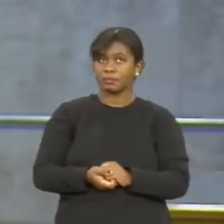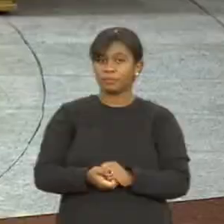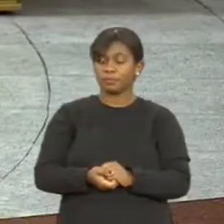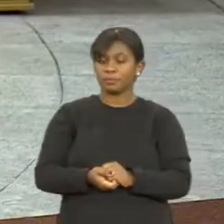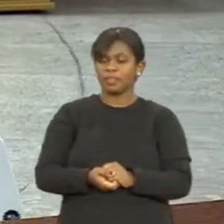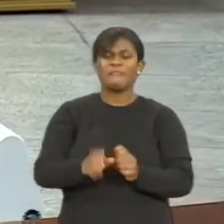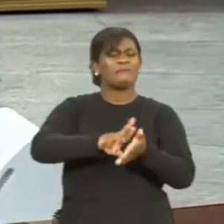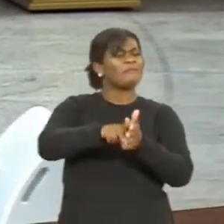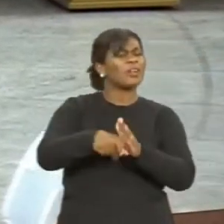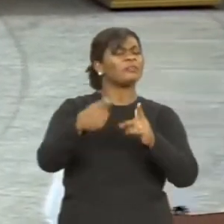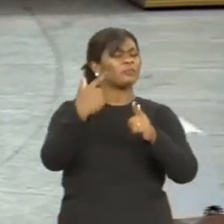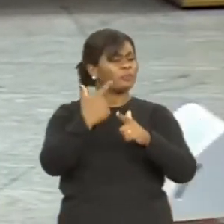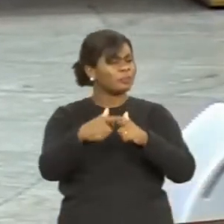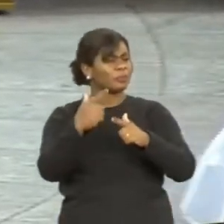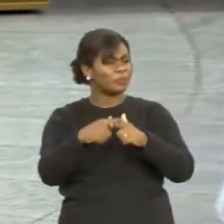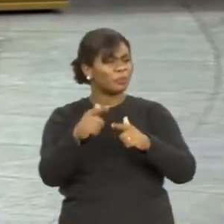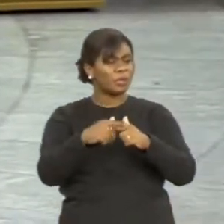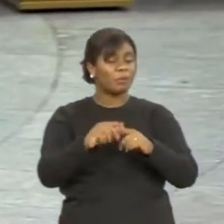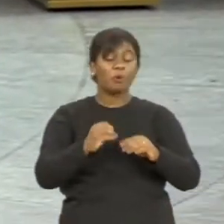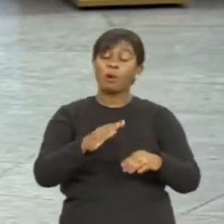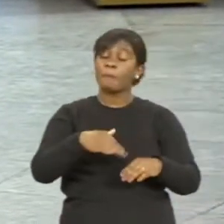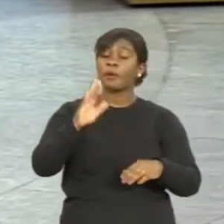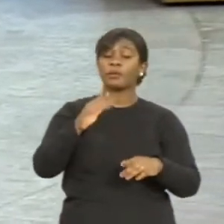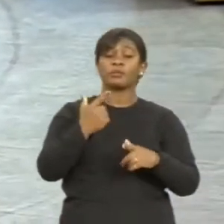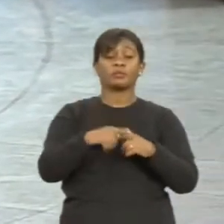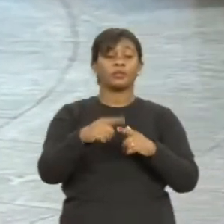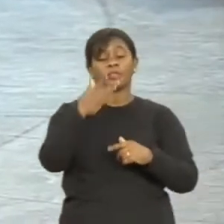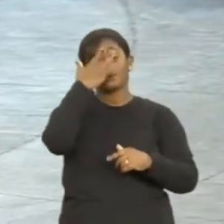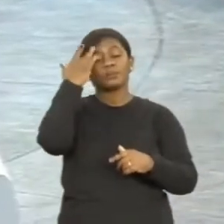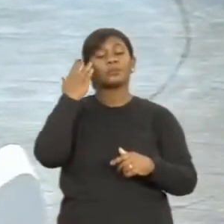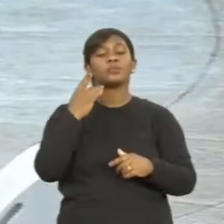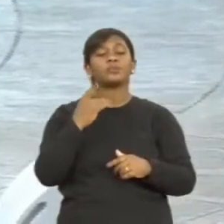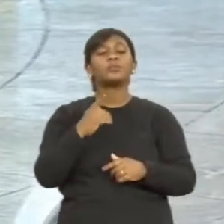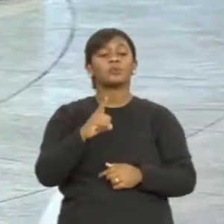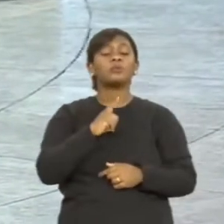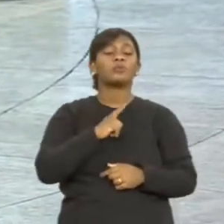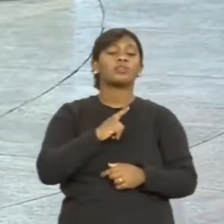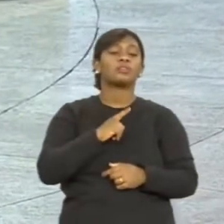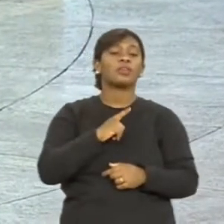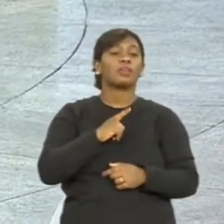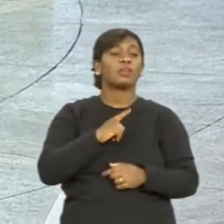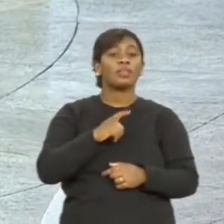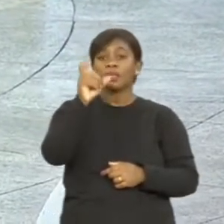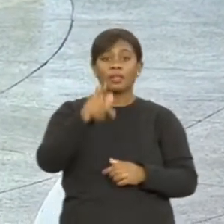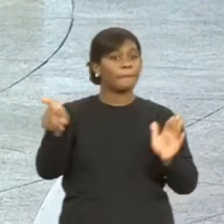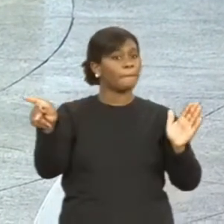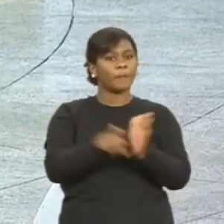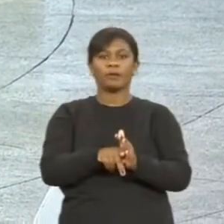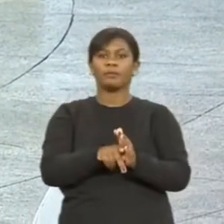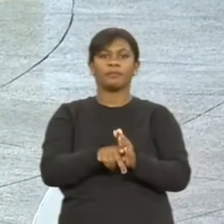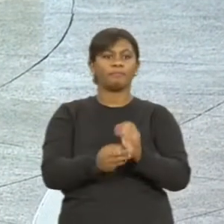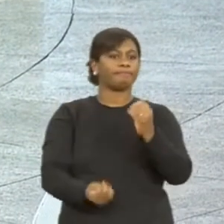Muitos problemas, ou a maioria dos problemas que o ser humano enfrenta, ele mesmo é que provoca.